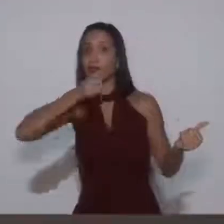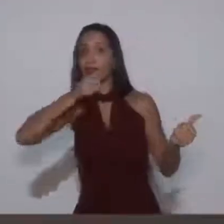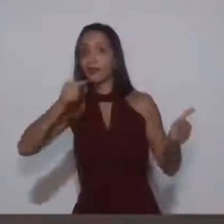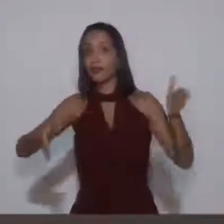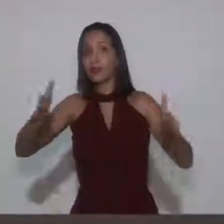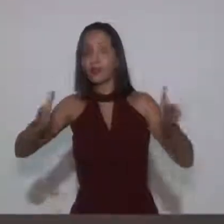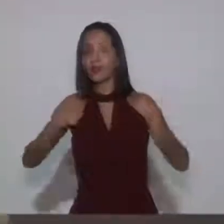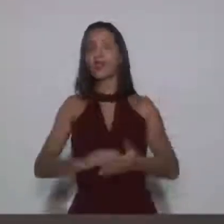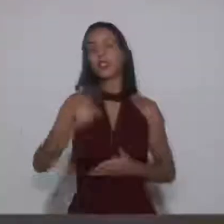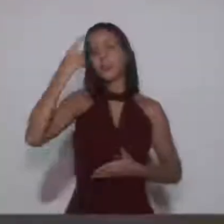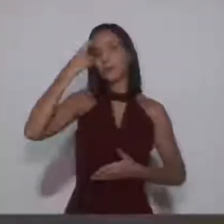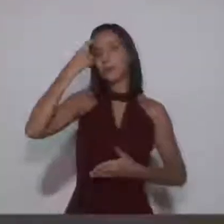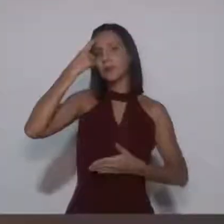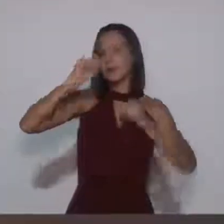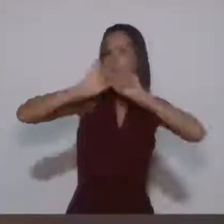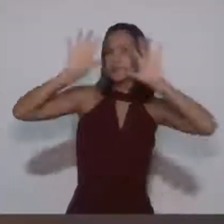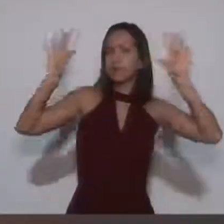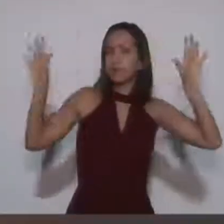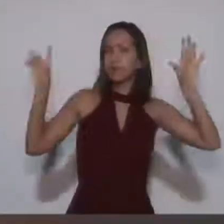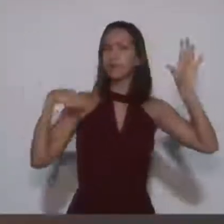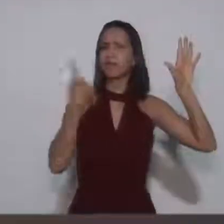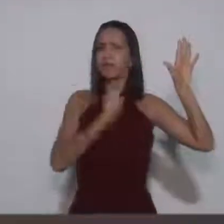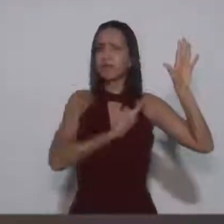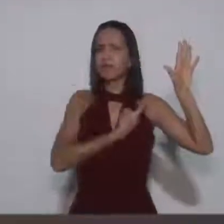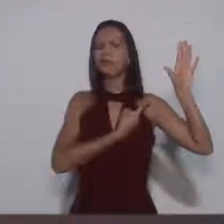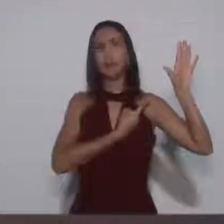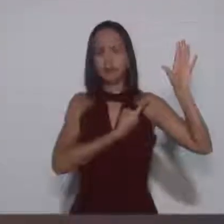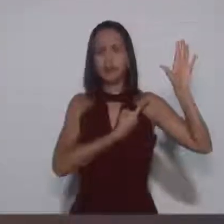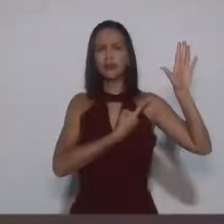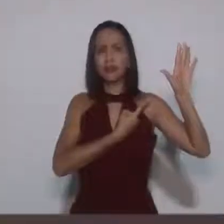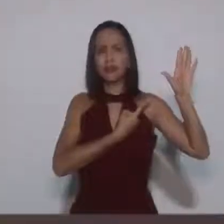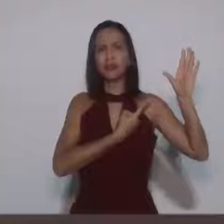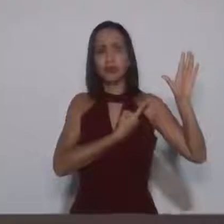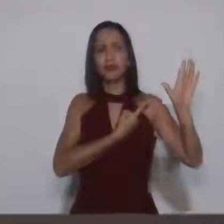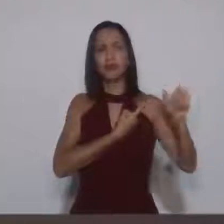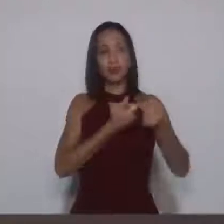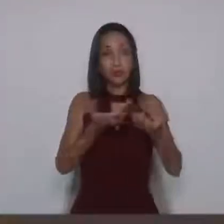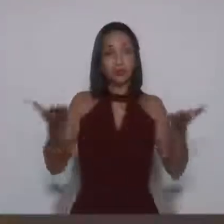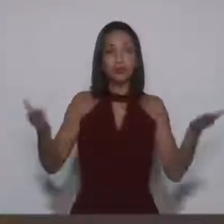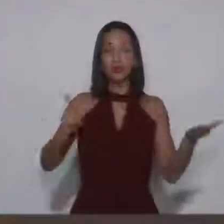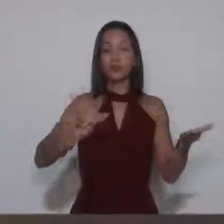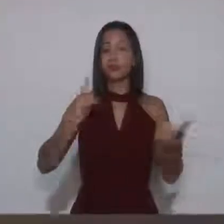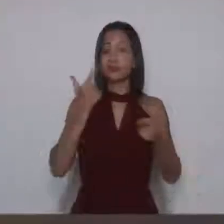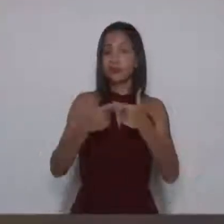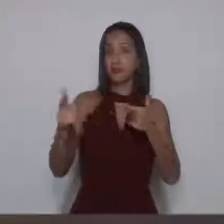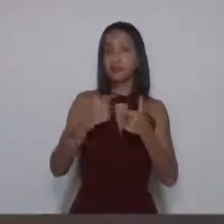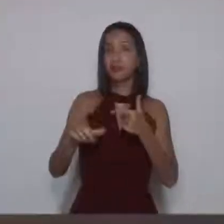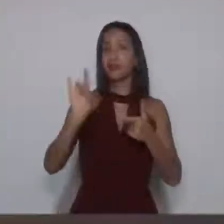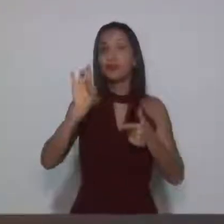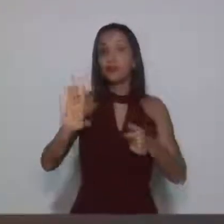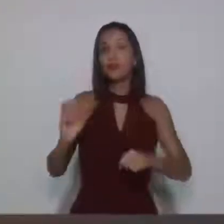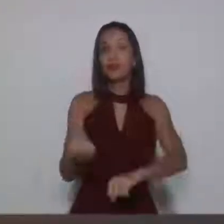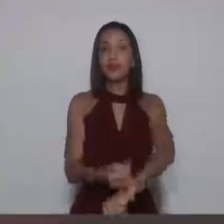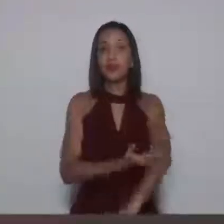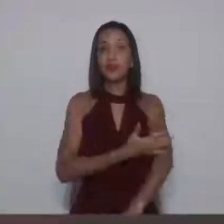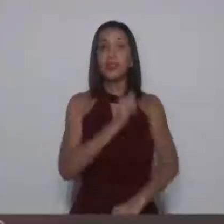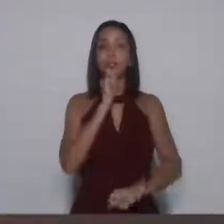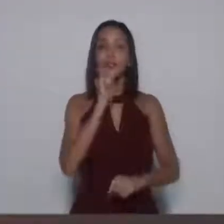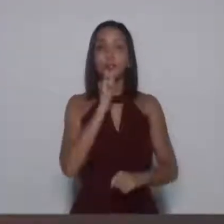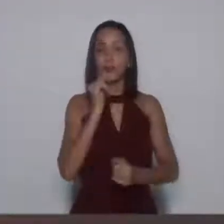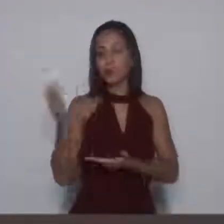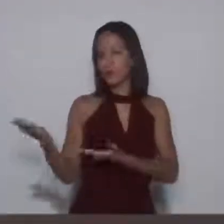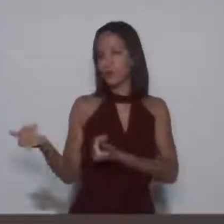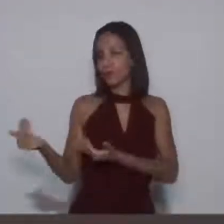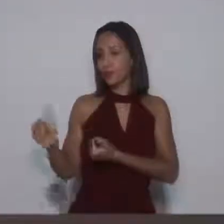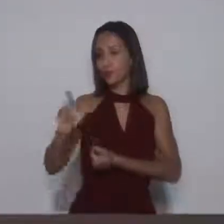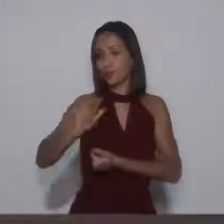clara é quanto que a gente sai dessa armadilha, talvez, não é, de ficar só na emoção. Exemplo dos meninos lá